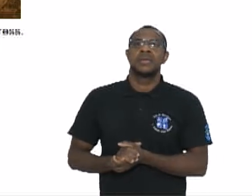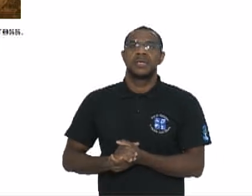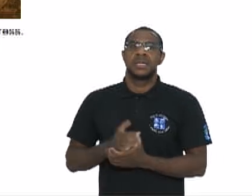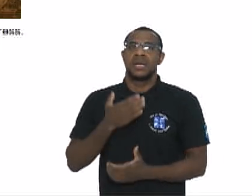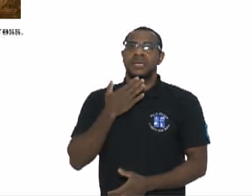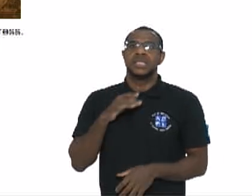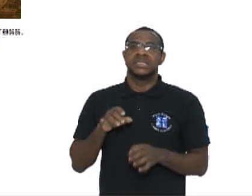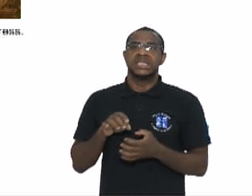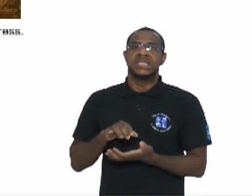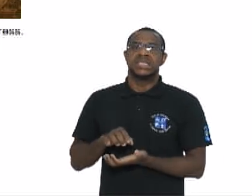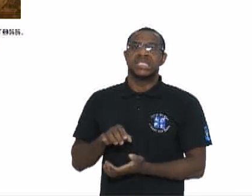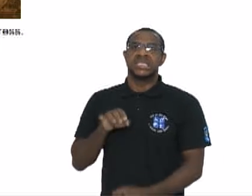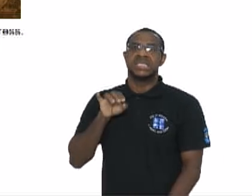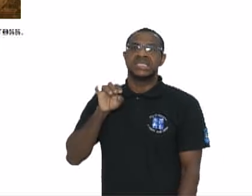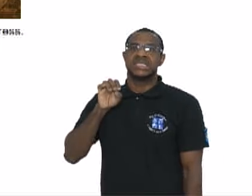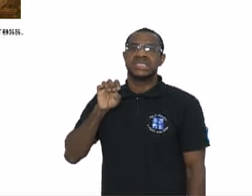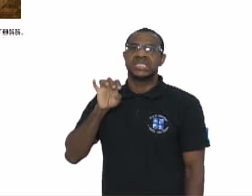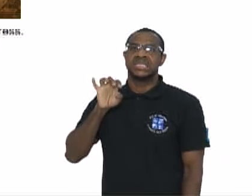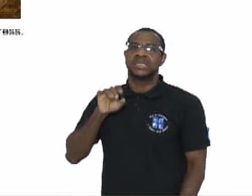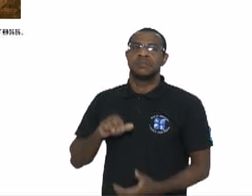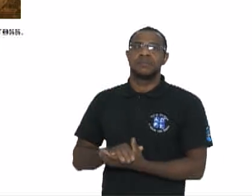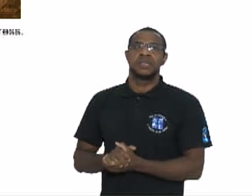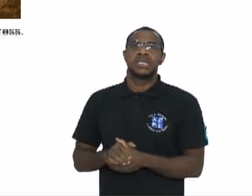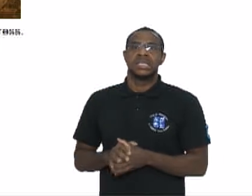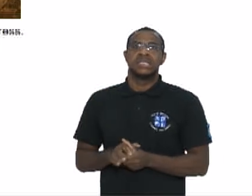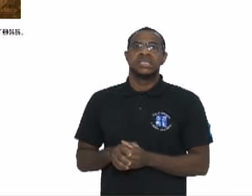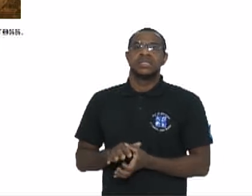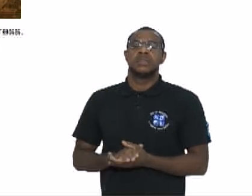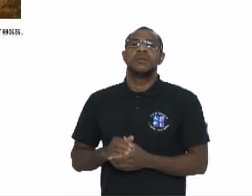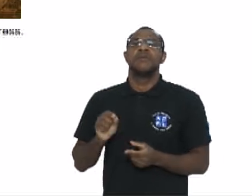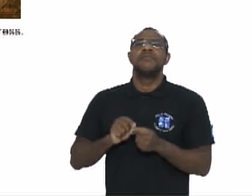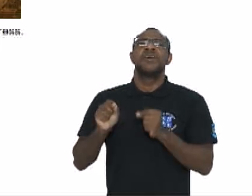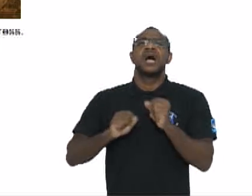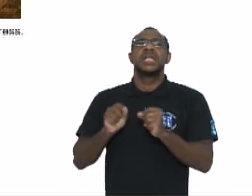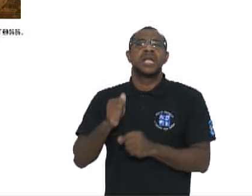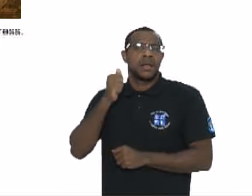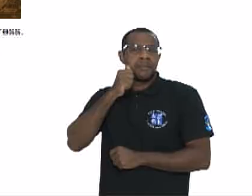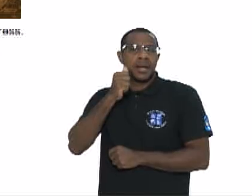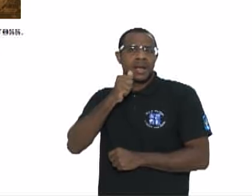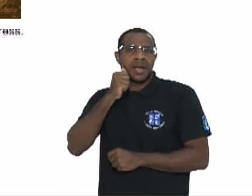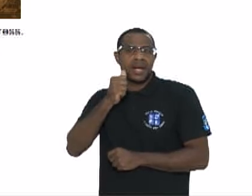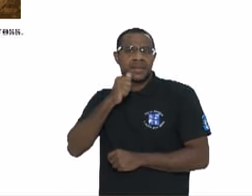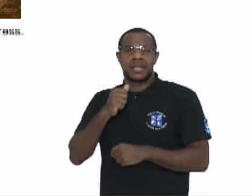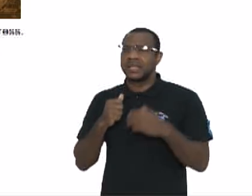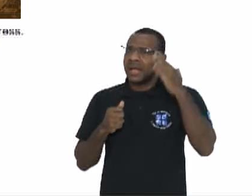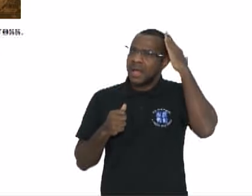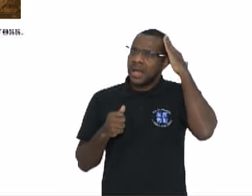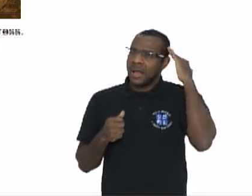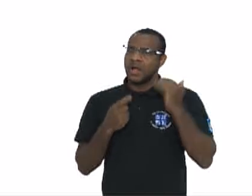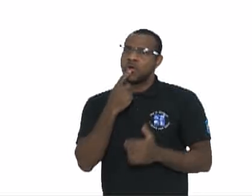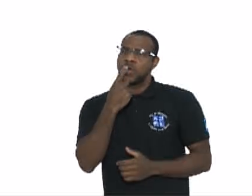que se apoiava conformado na mão. Que fazer de uma menina ruiva com soluço?